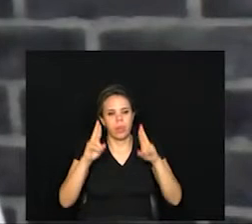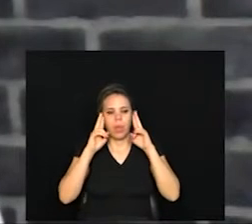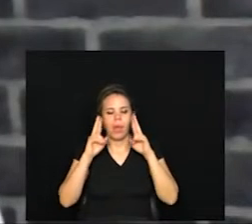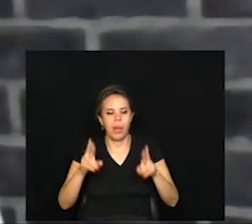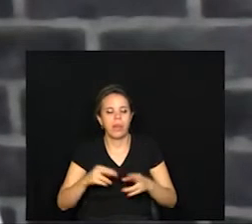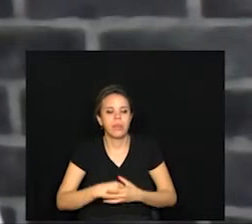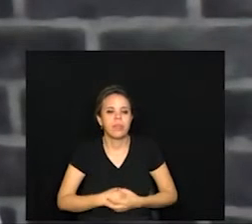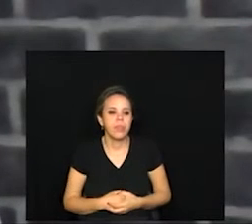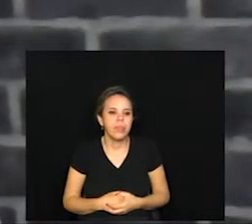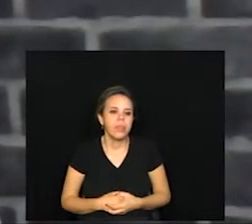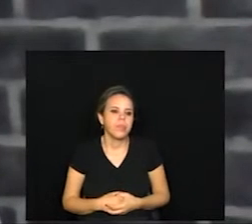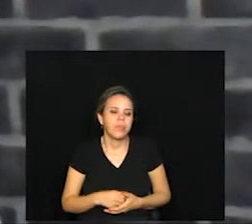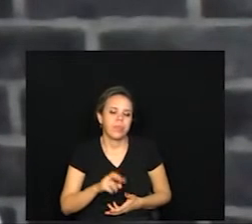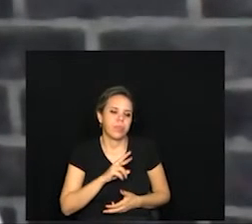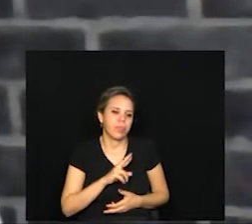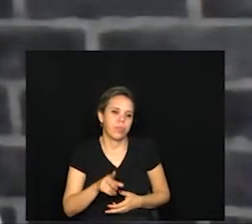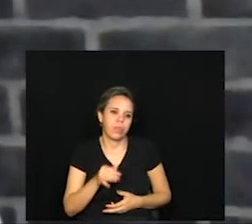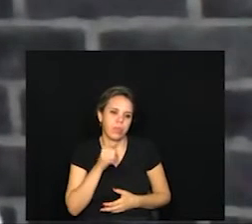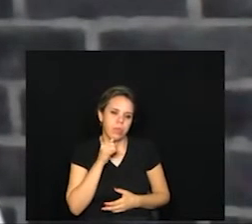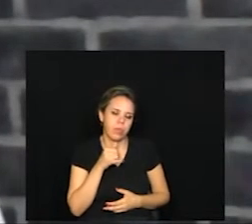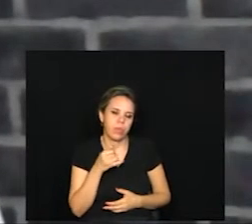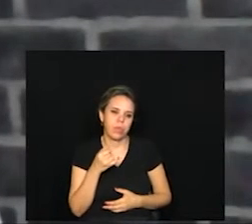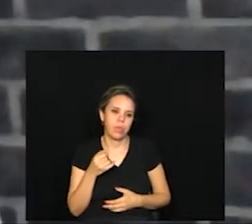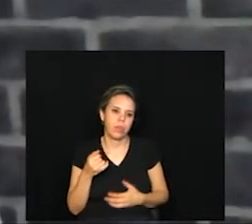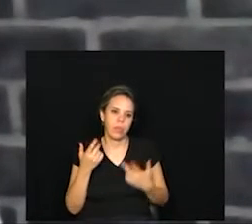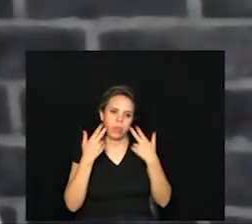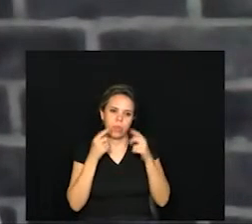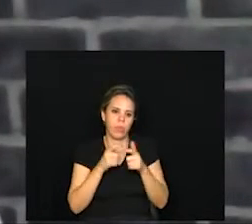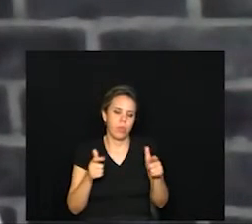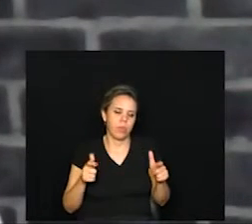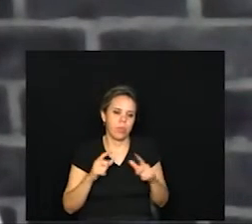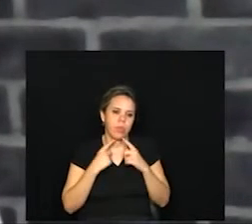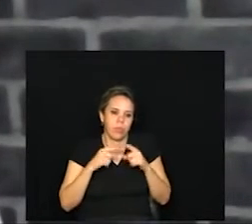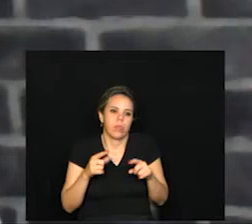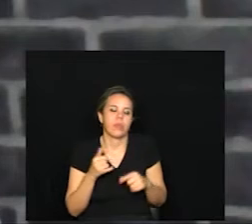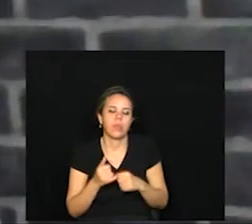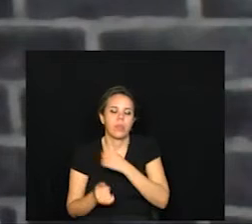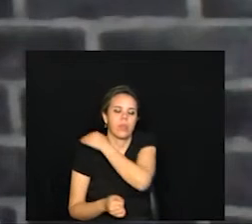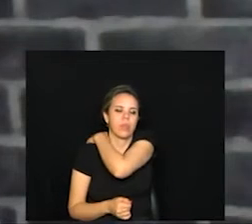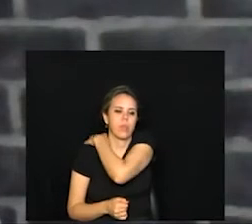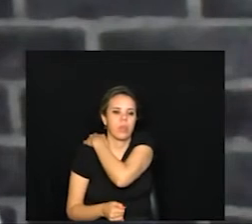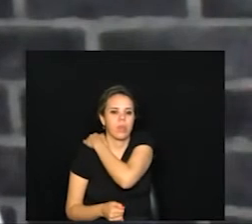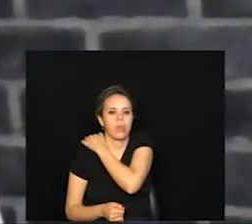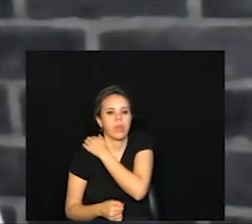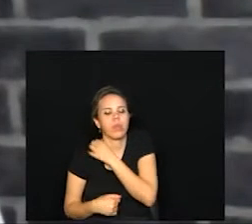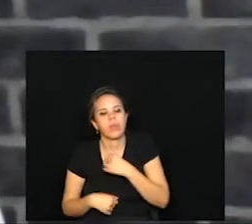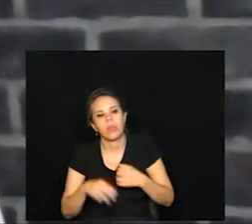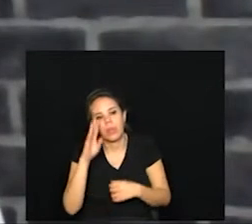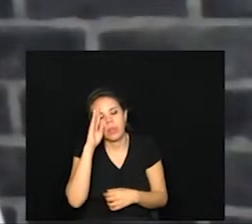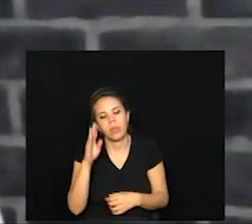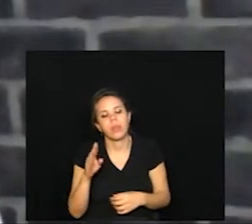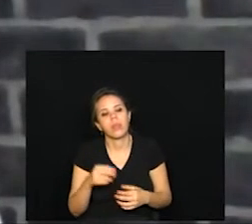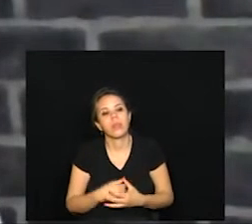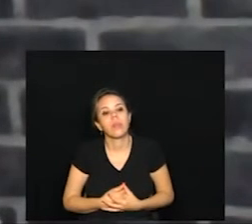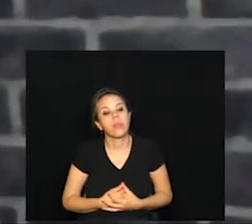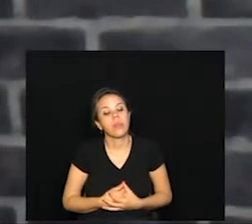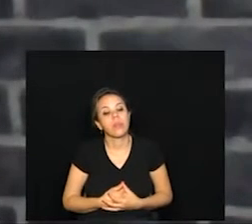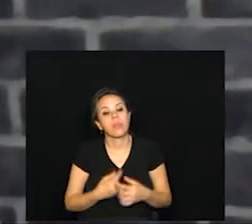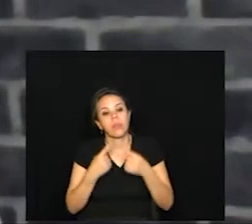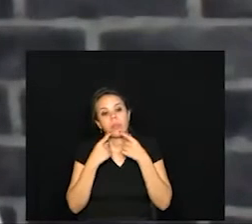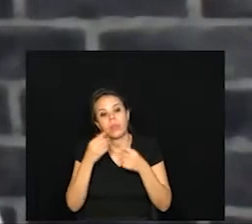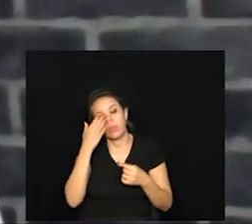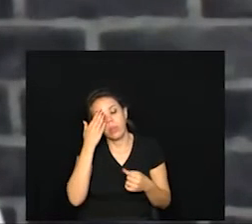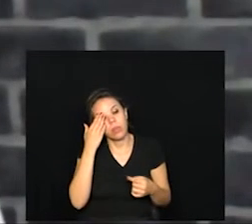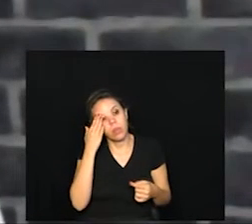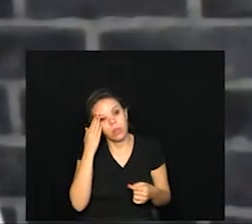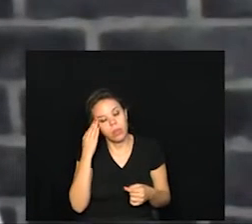respeitado. Não é a tipificação mais reclamada do comércio eletrônico. O principal assunto reclamado